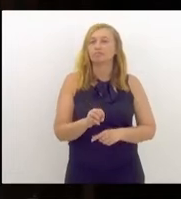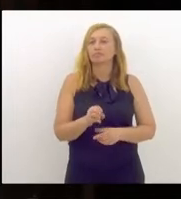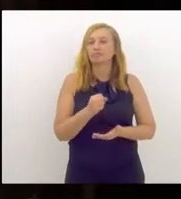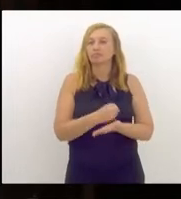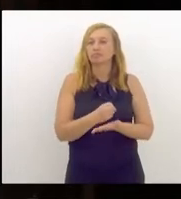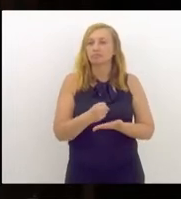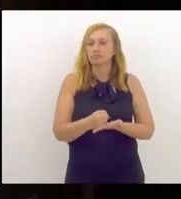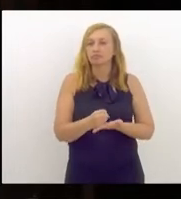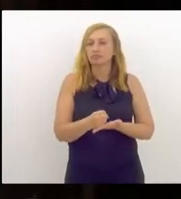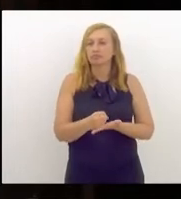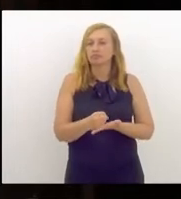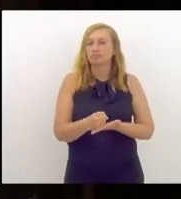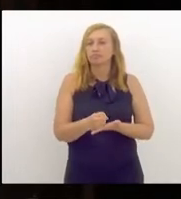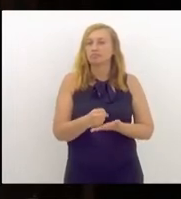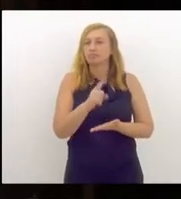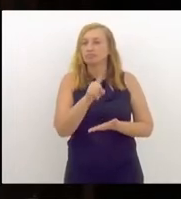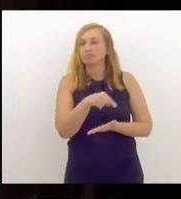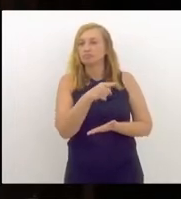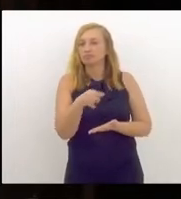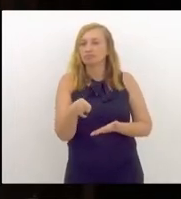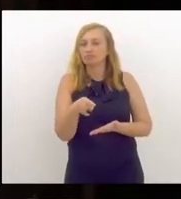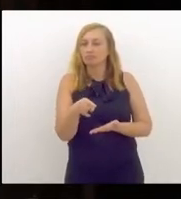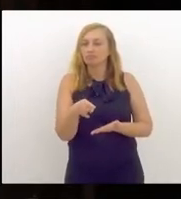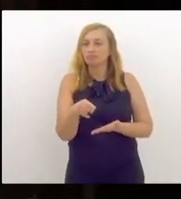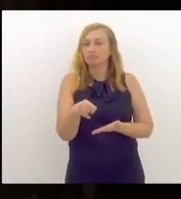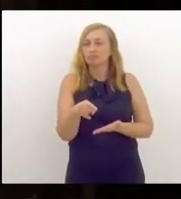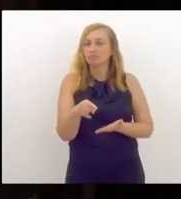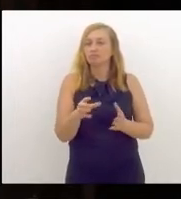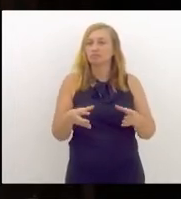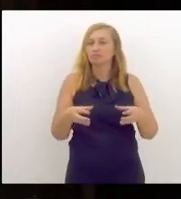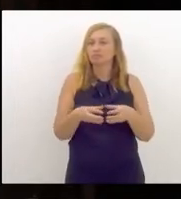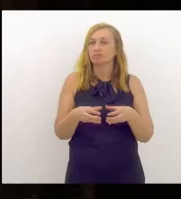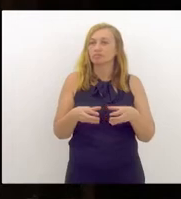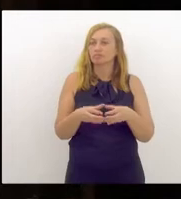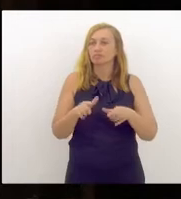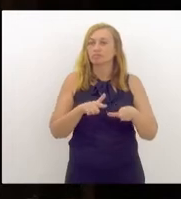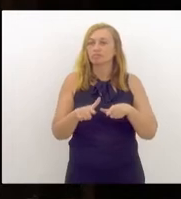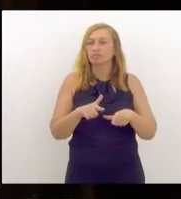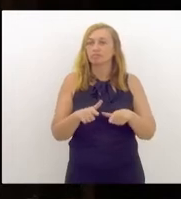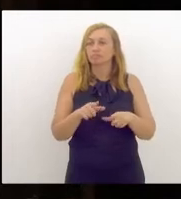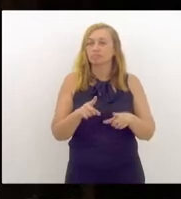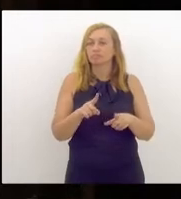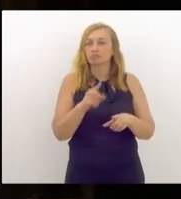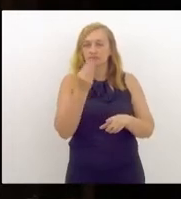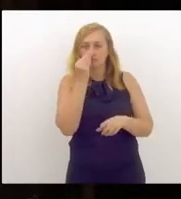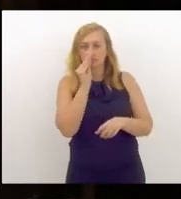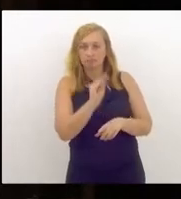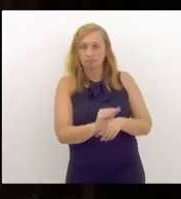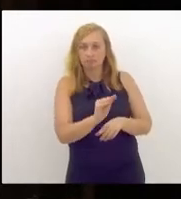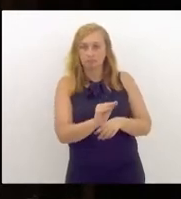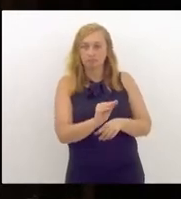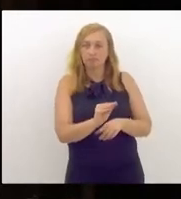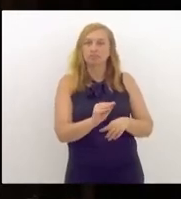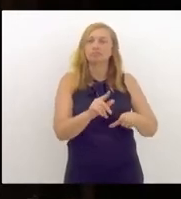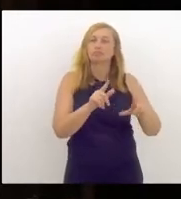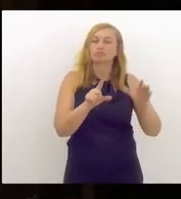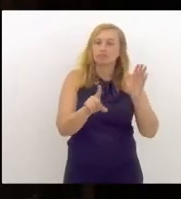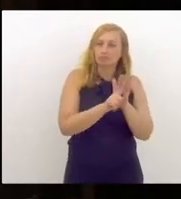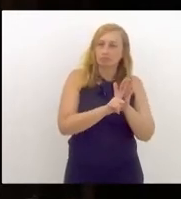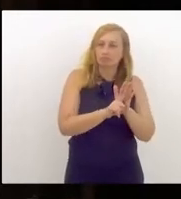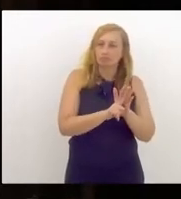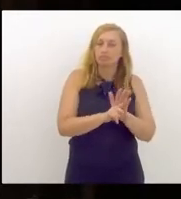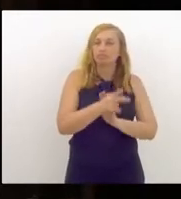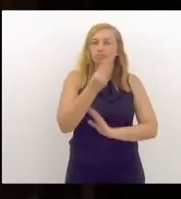contratação de serviços a proibição da contratação de cooperativas desrespeitando a lei desrespeitando os trabalhadores que se auto